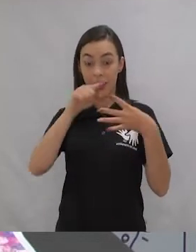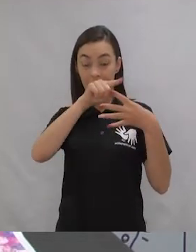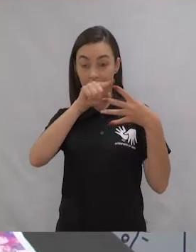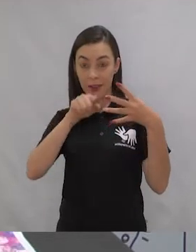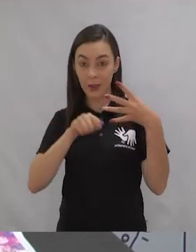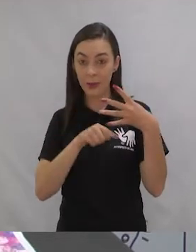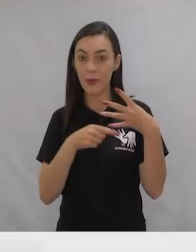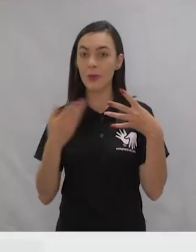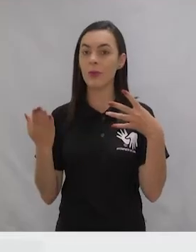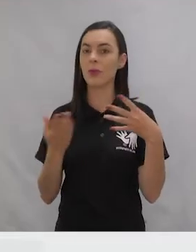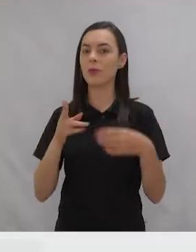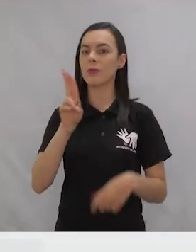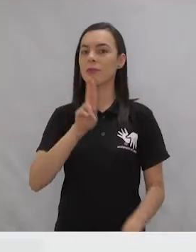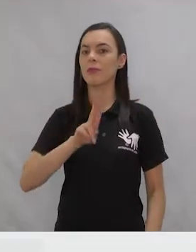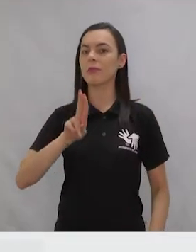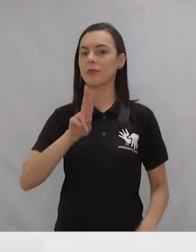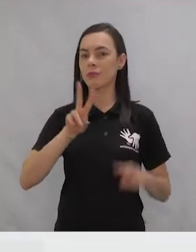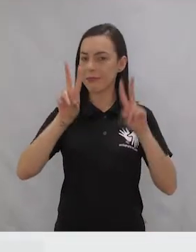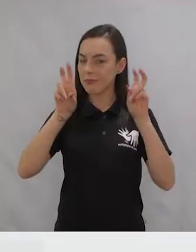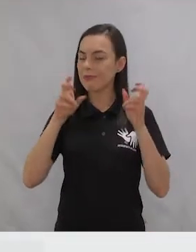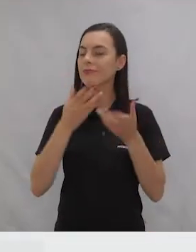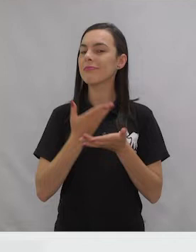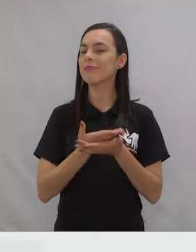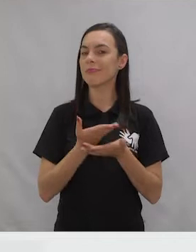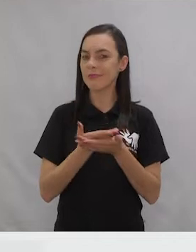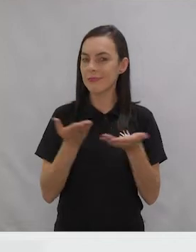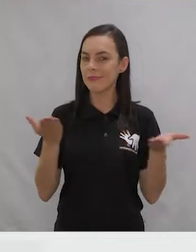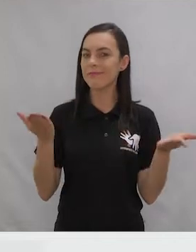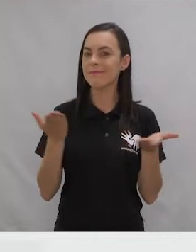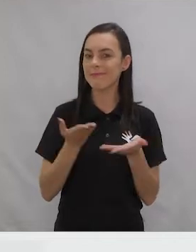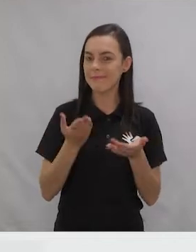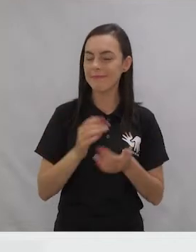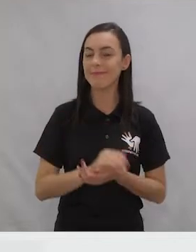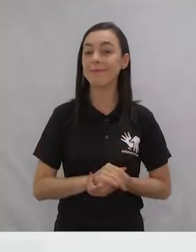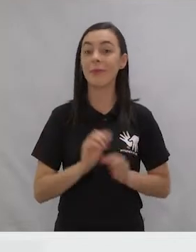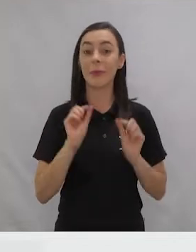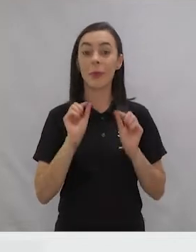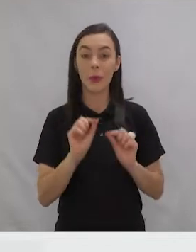essas operações que nós iremos usar no tema da nossa aula de hoje.